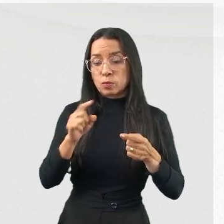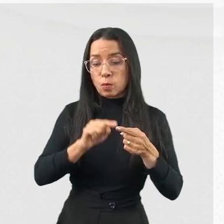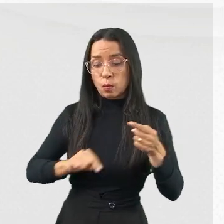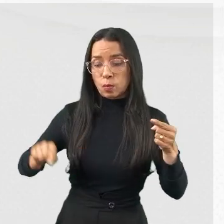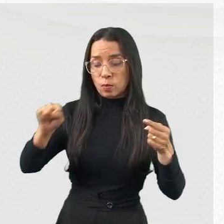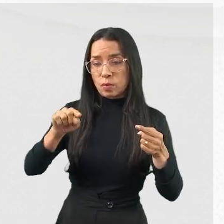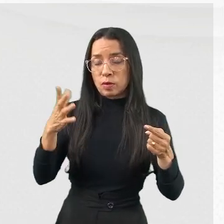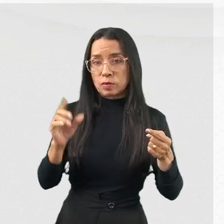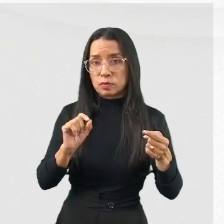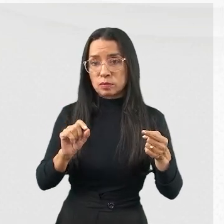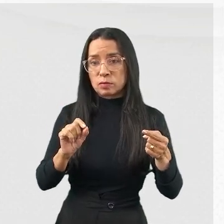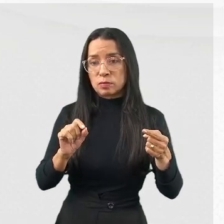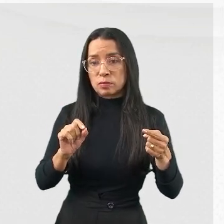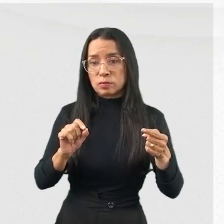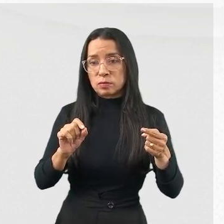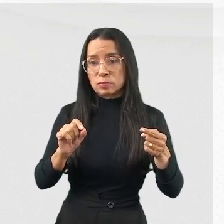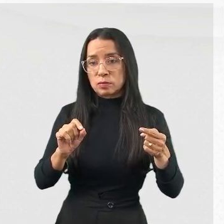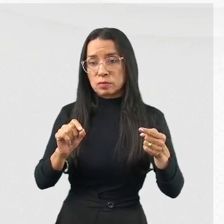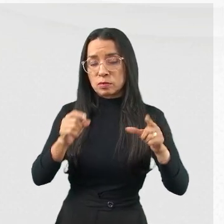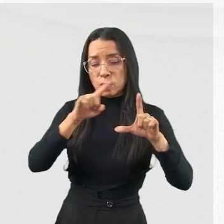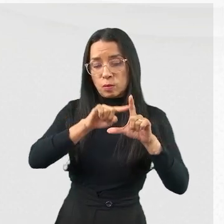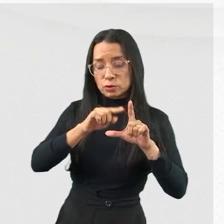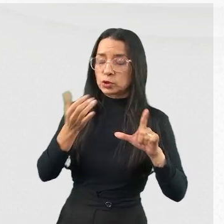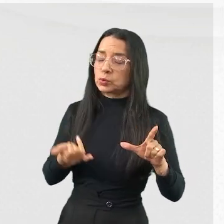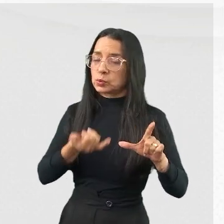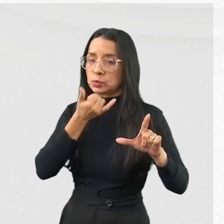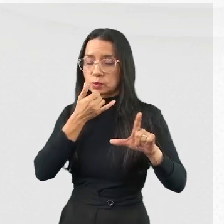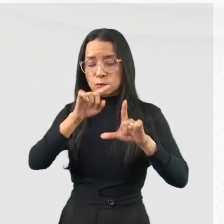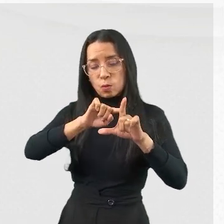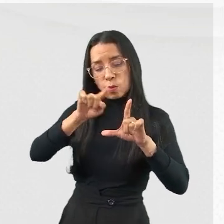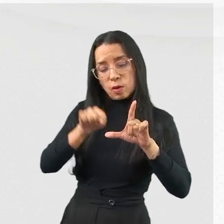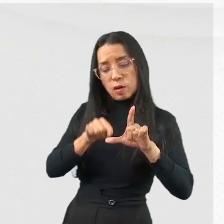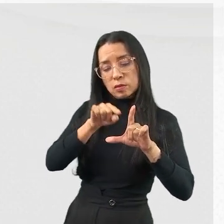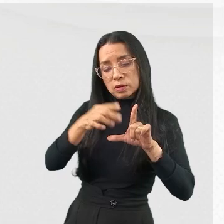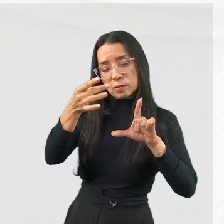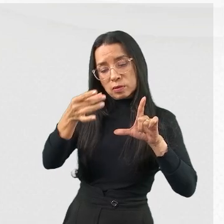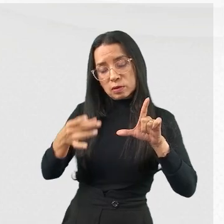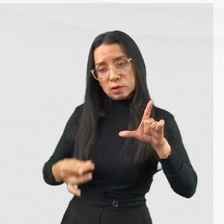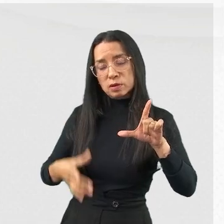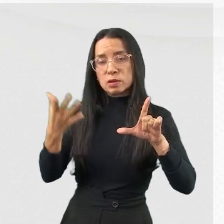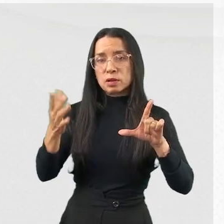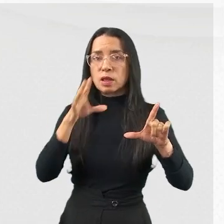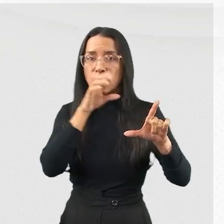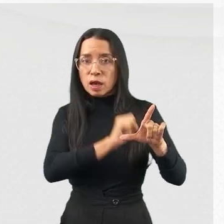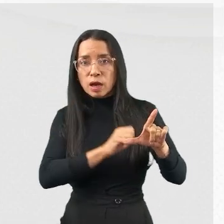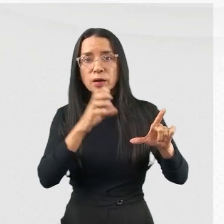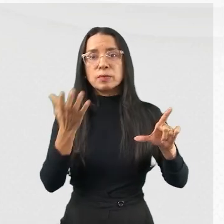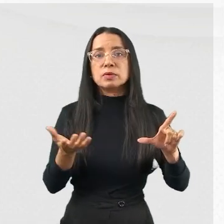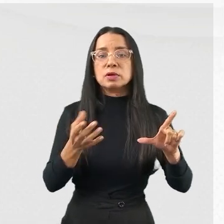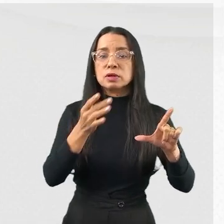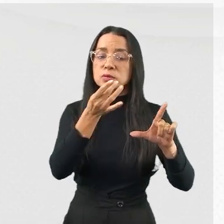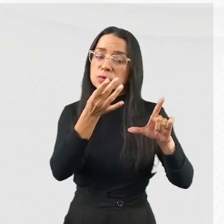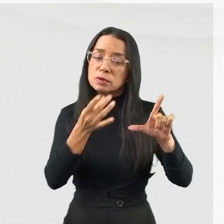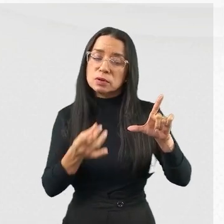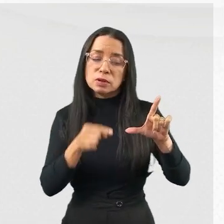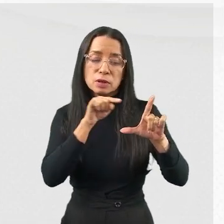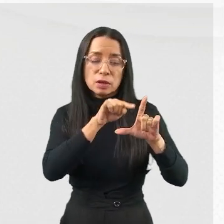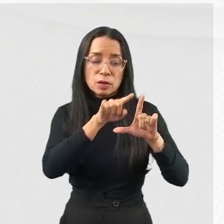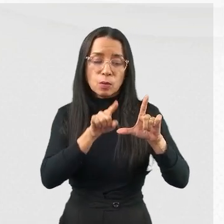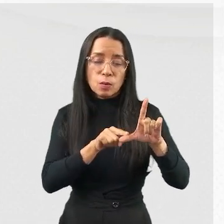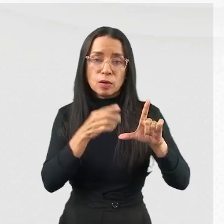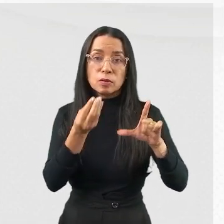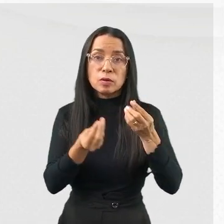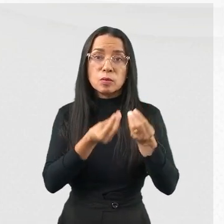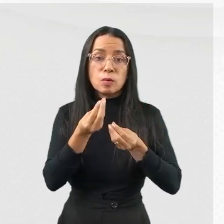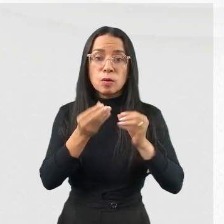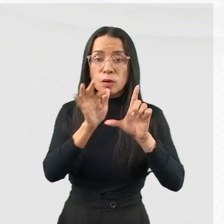descrito. Certo? Então, também temos a rapidez com que você descreve esse ângulo. Que a